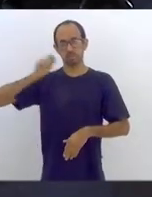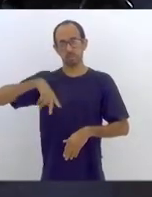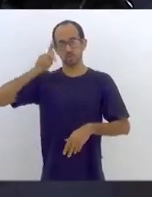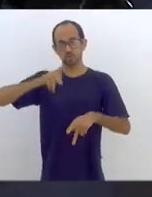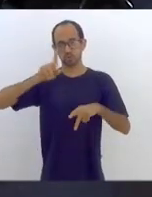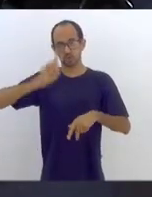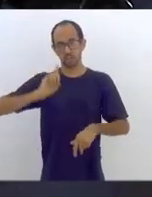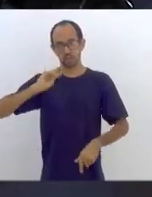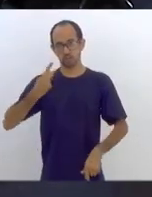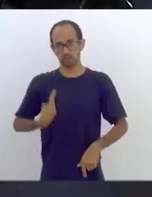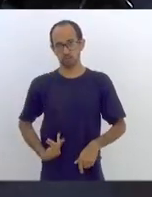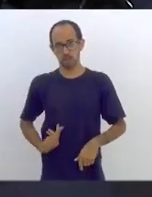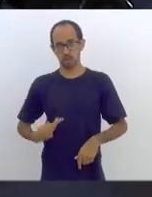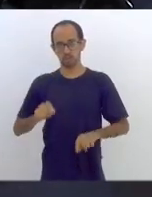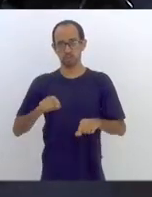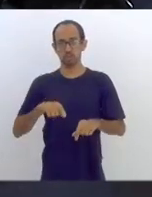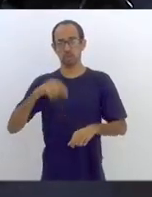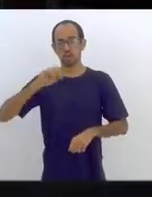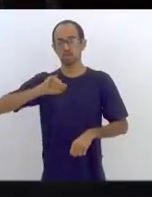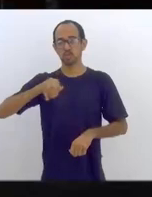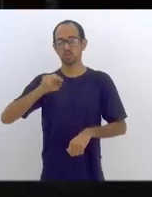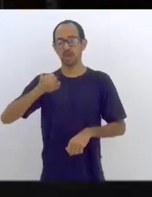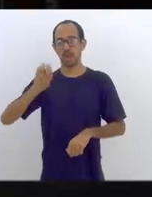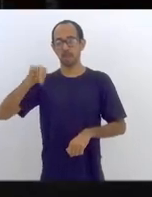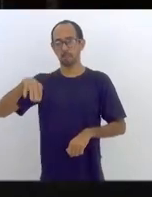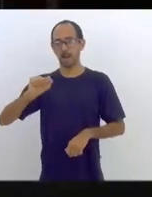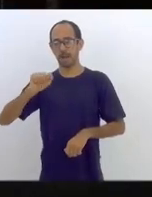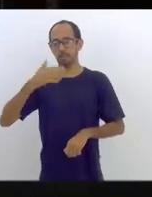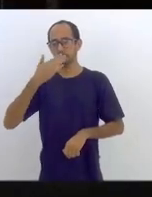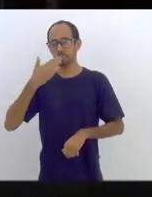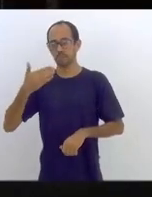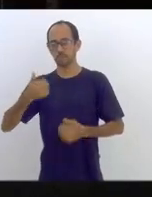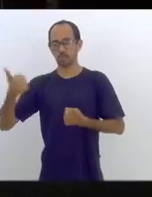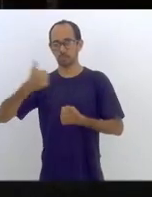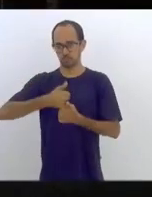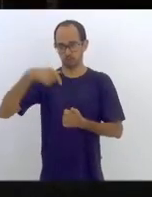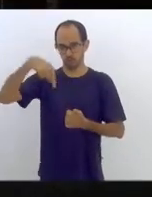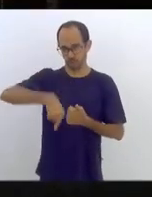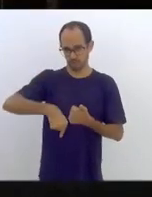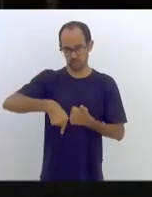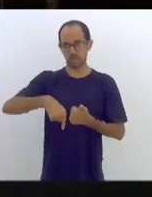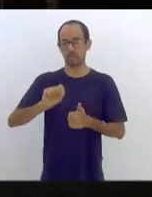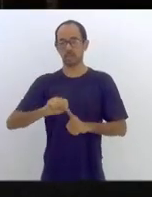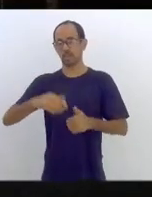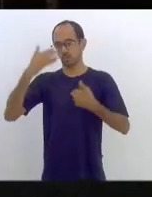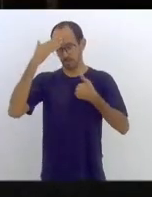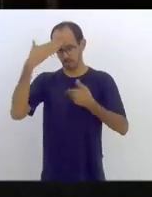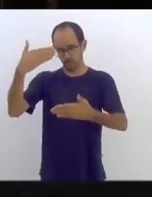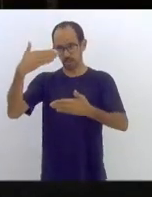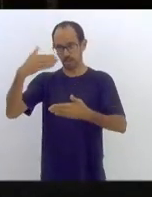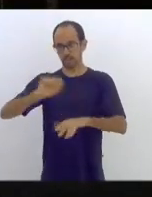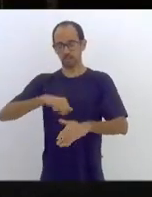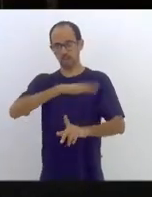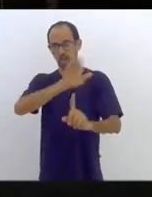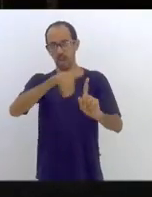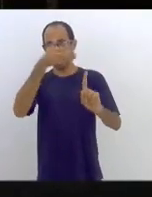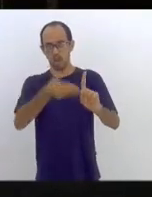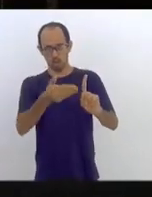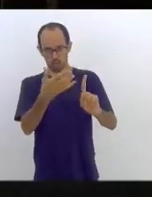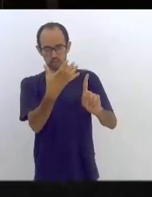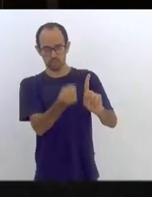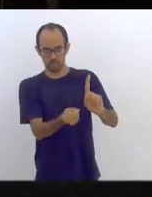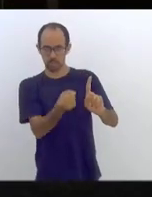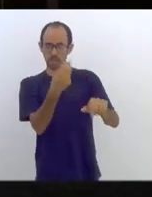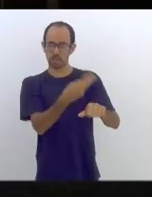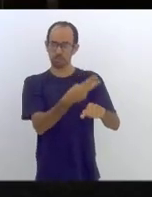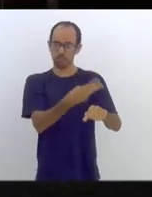humanos. Jurema me pediu para estar aqui em representação a ela, e eu queria agradecer a honra de receber esse prêmio em